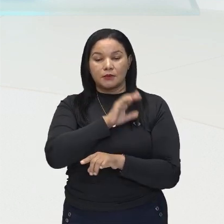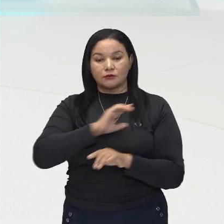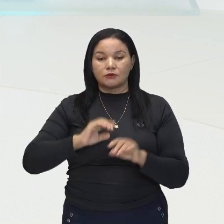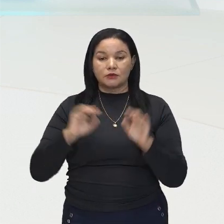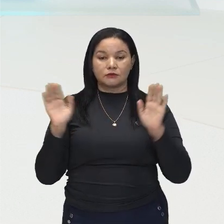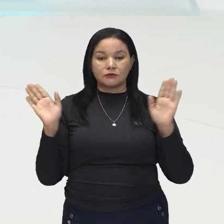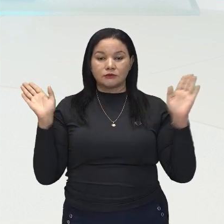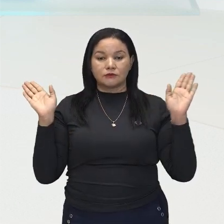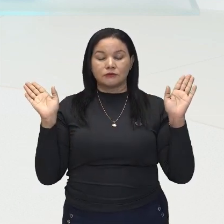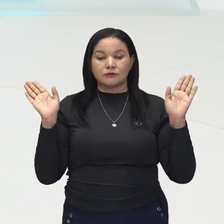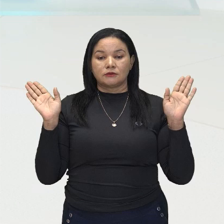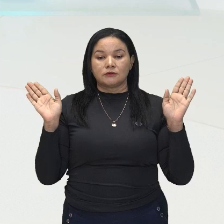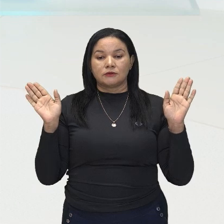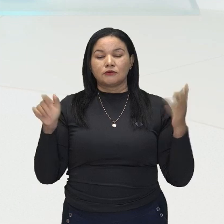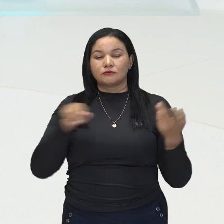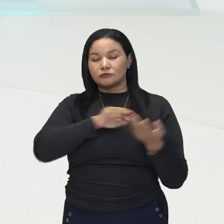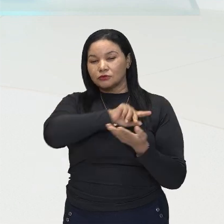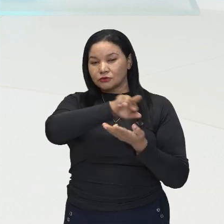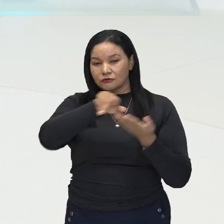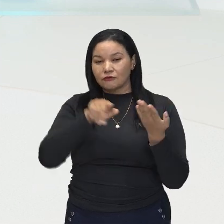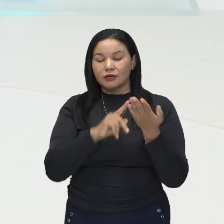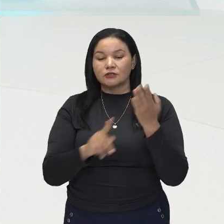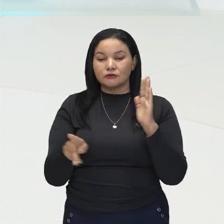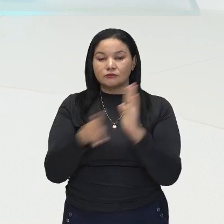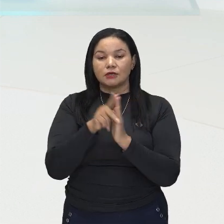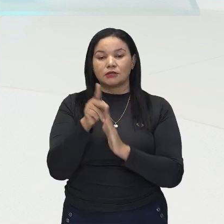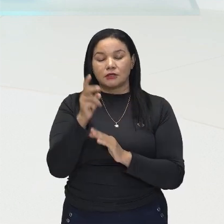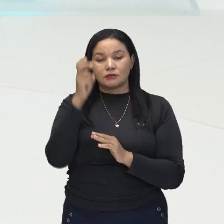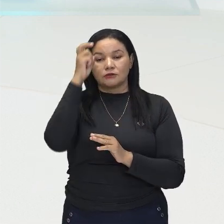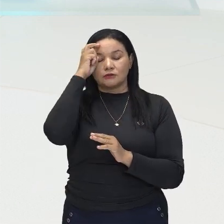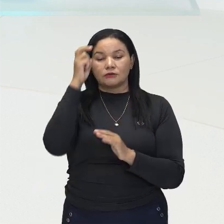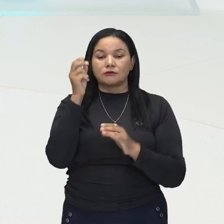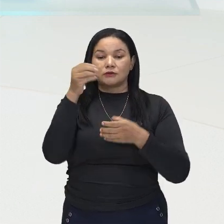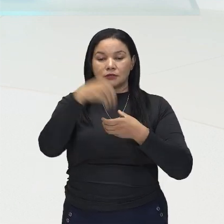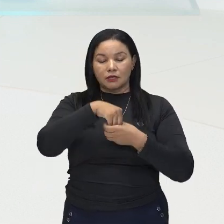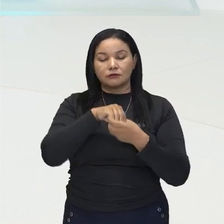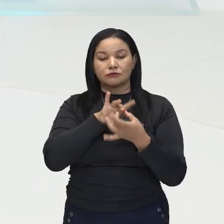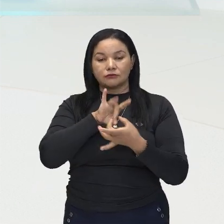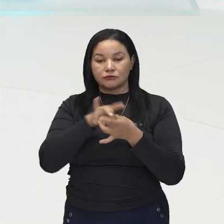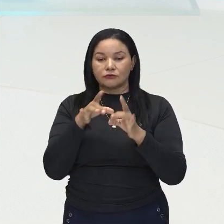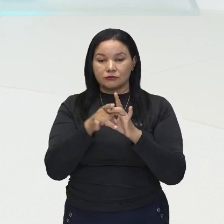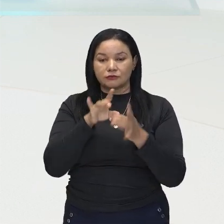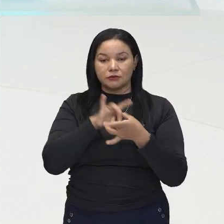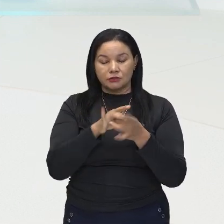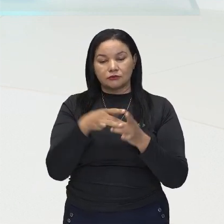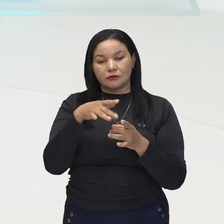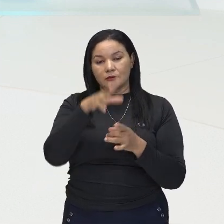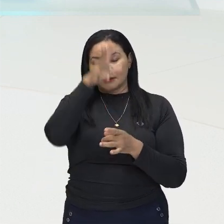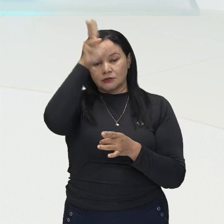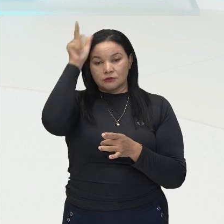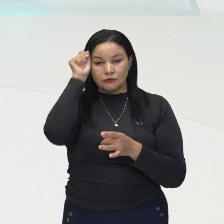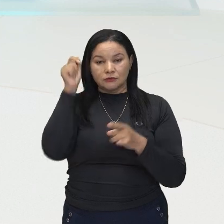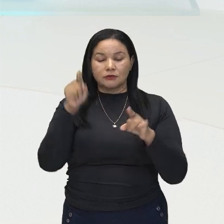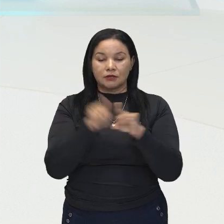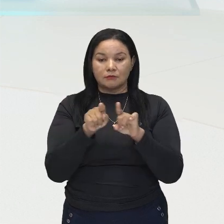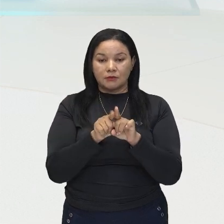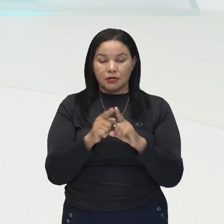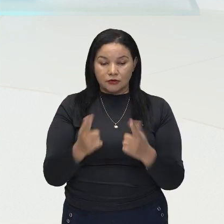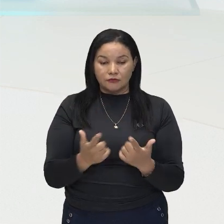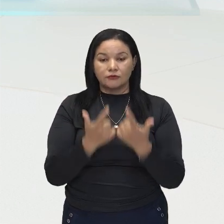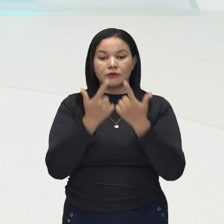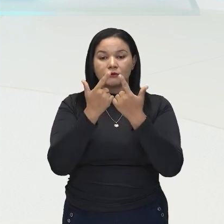falamos desse patrimônio material arquitetônico, dentro do nosso contexto amazônico, nosso teatro